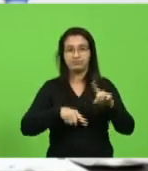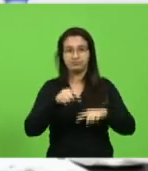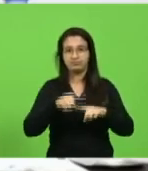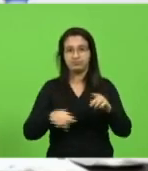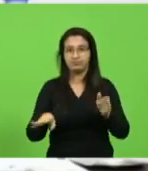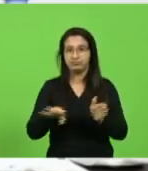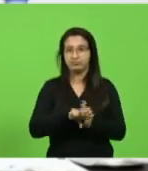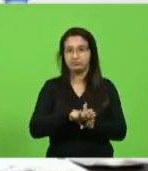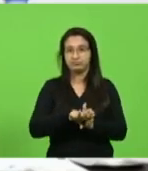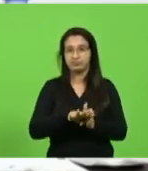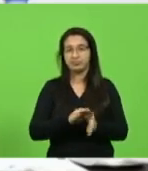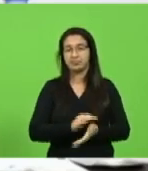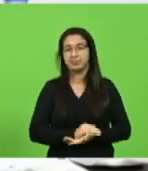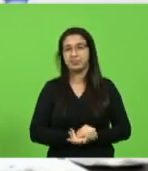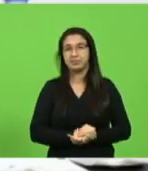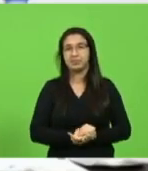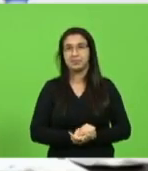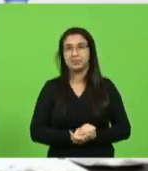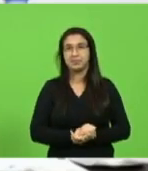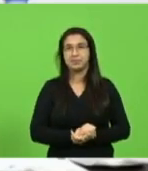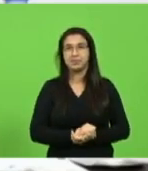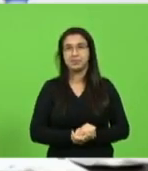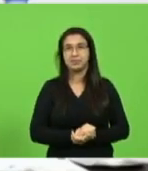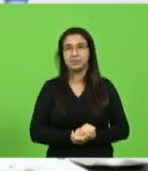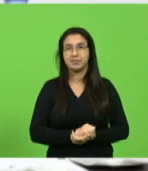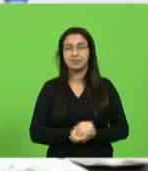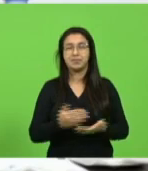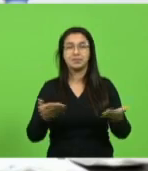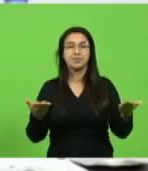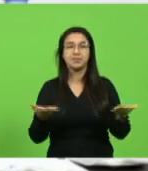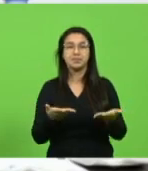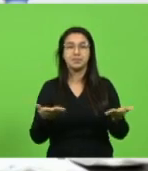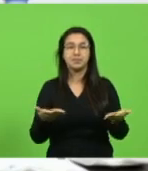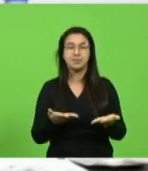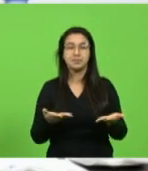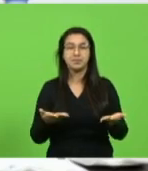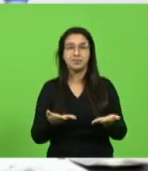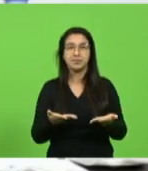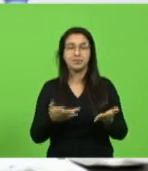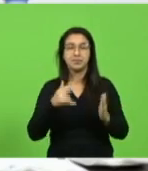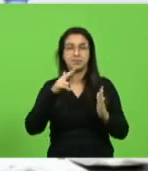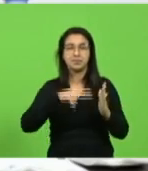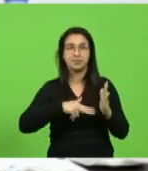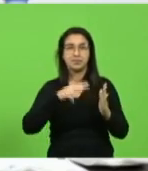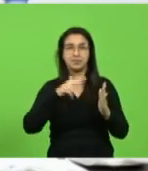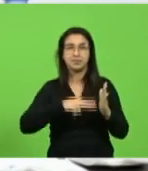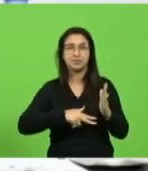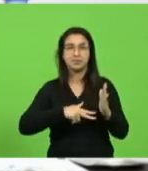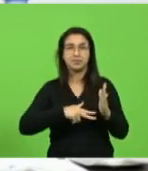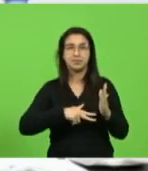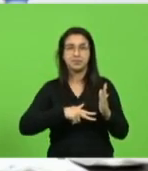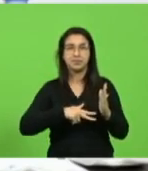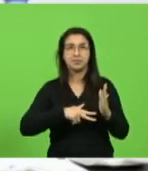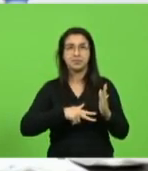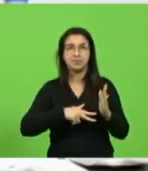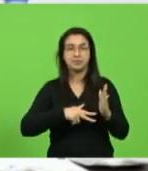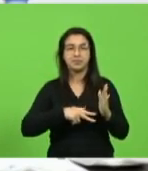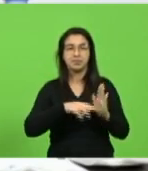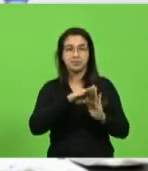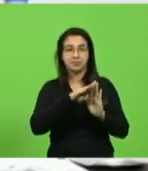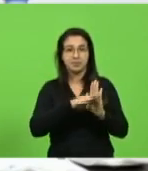receberam eu faço agora a leitura do dispositivo da sentença